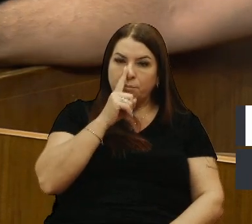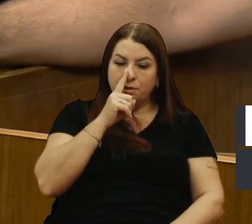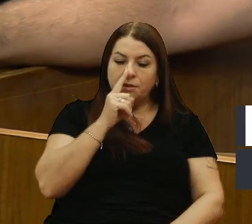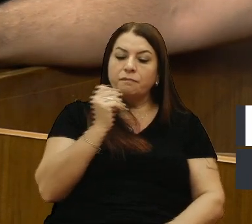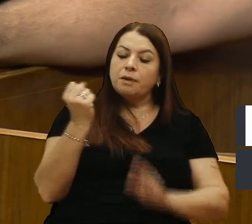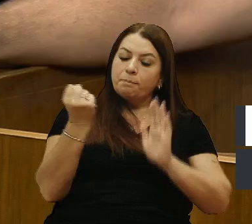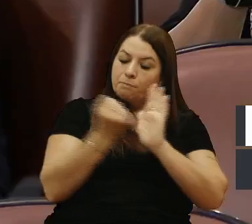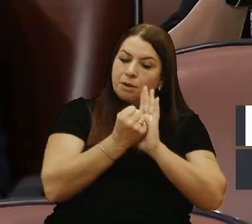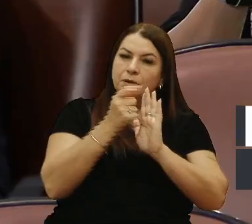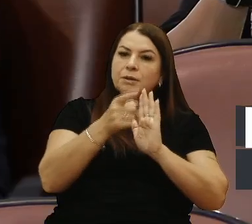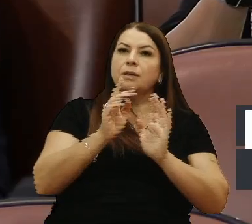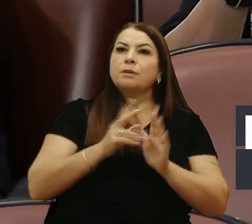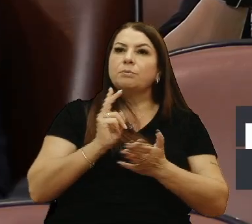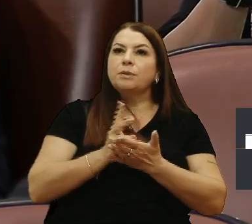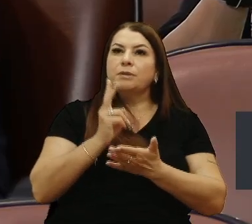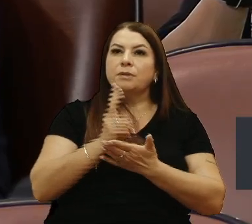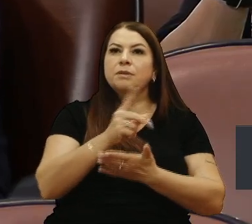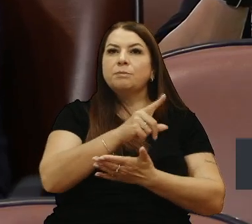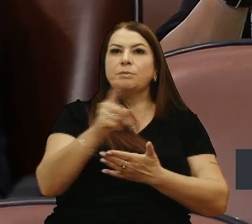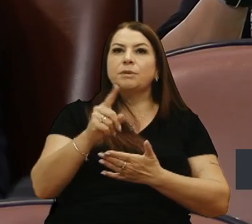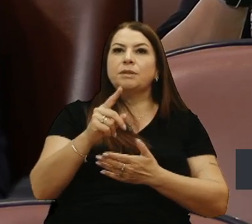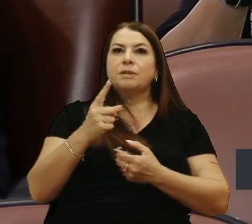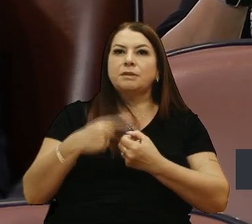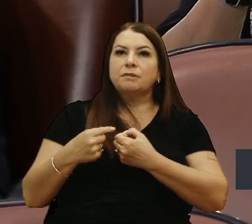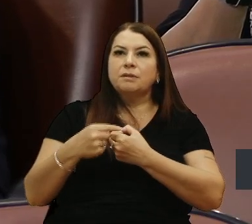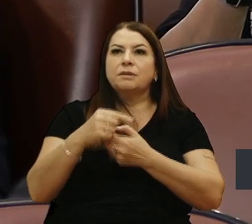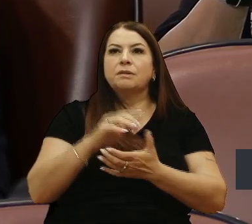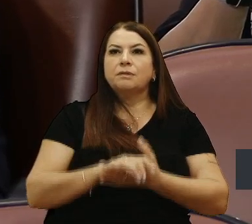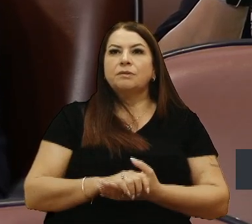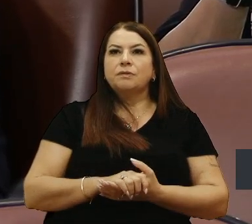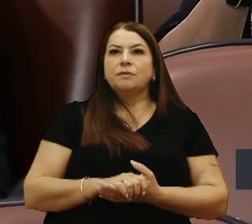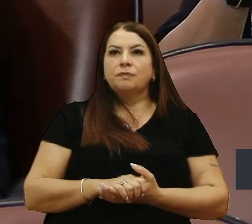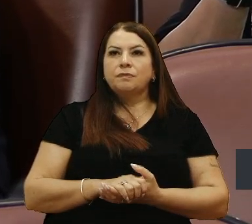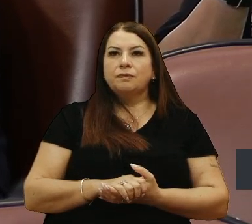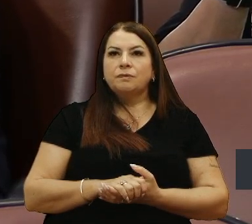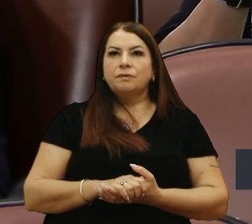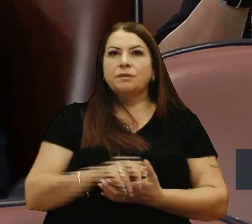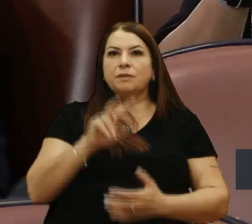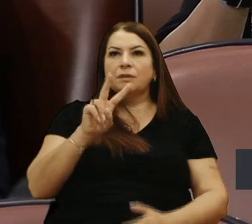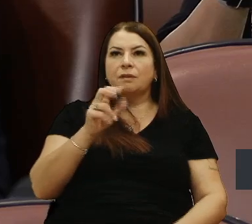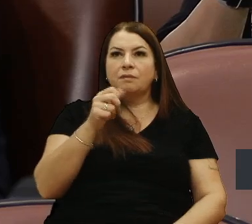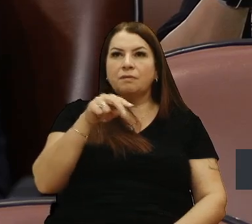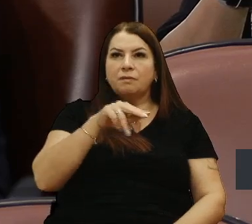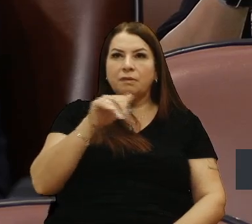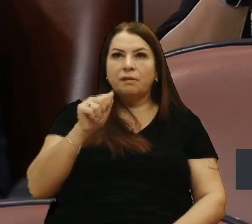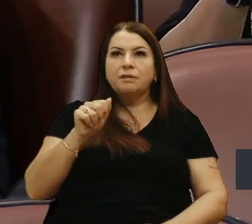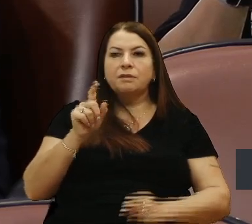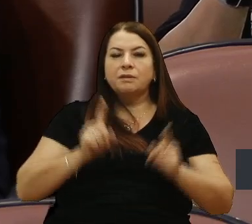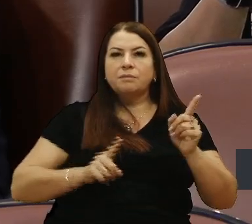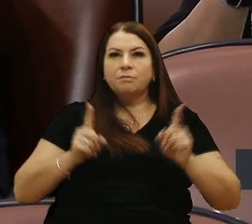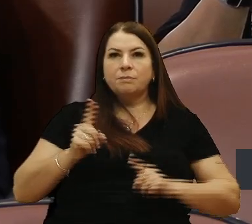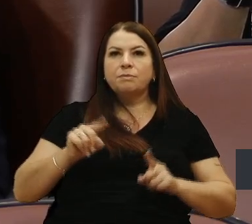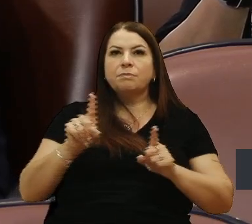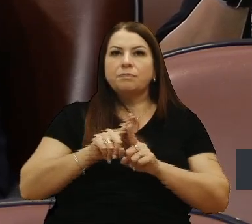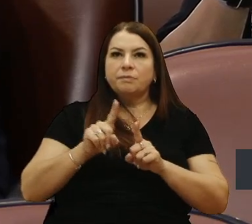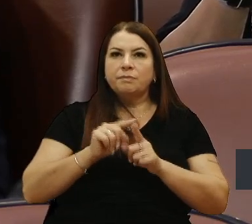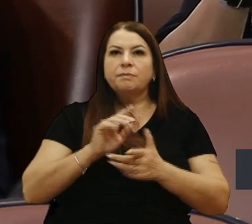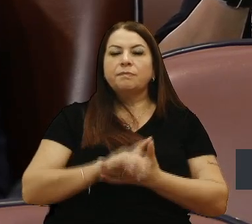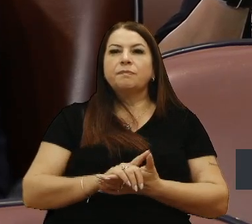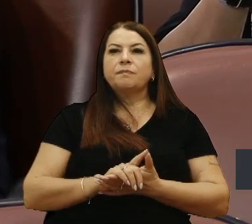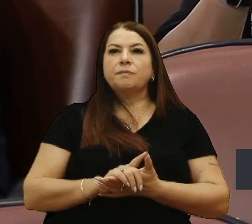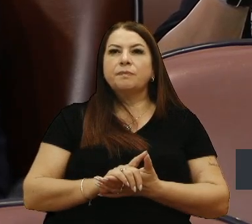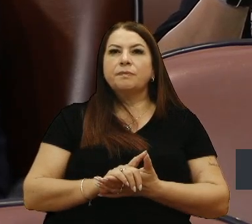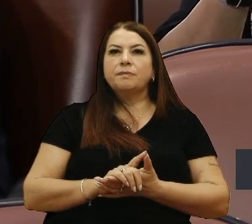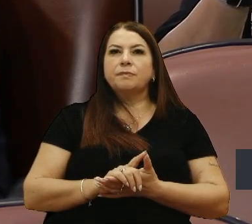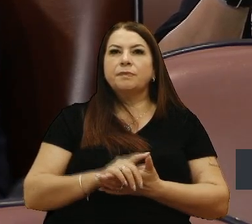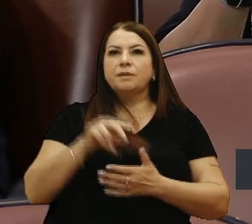ficar marcado para sempre em nossa cidade, né? Vanessa, que é prima da Silvana também, né? A